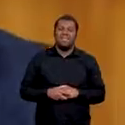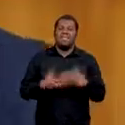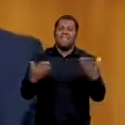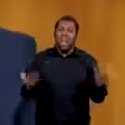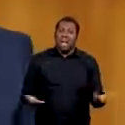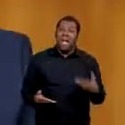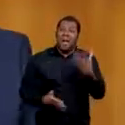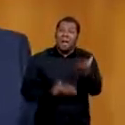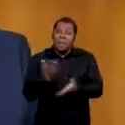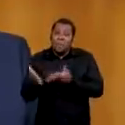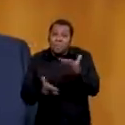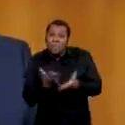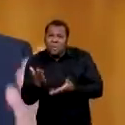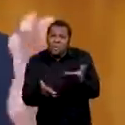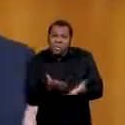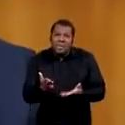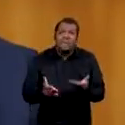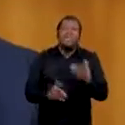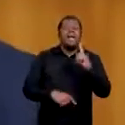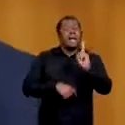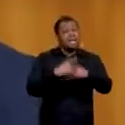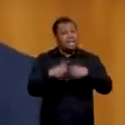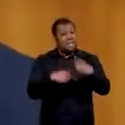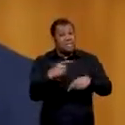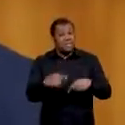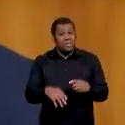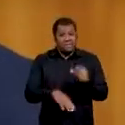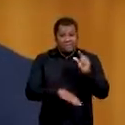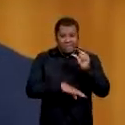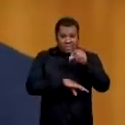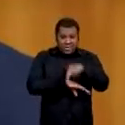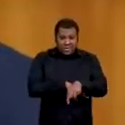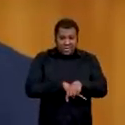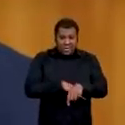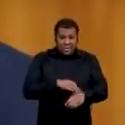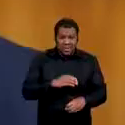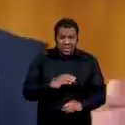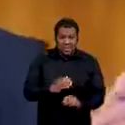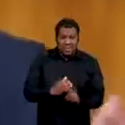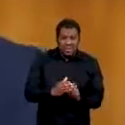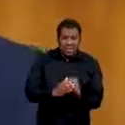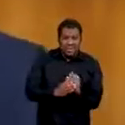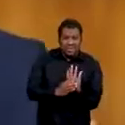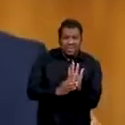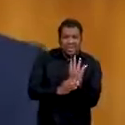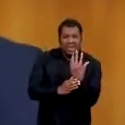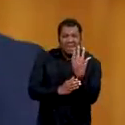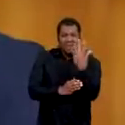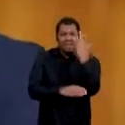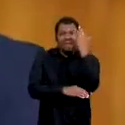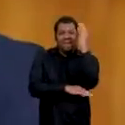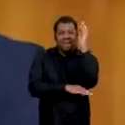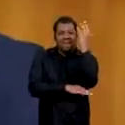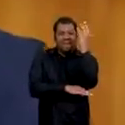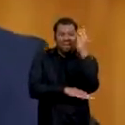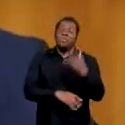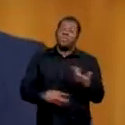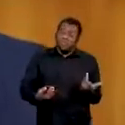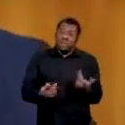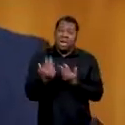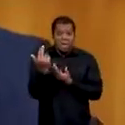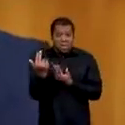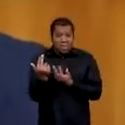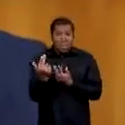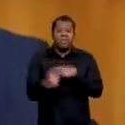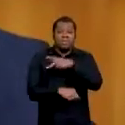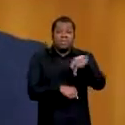você vai cuidando, cuidando, daqui a pouco você vai colher os frutos da árvore que você plantou. É isso que vai acontecer no Brasil.